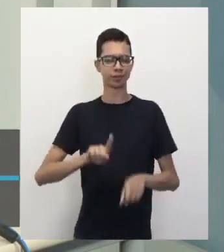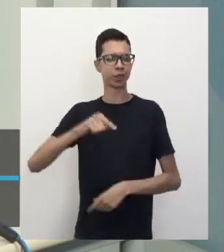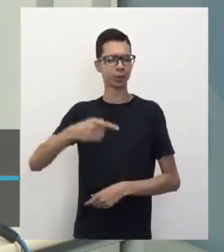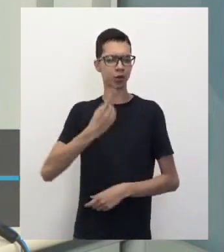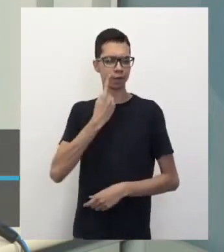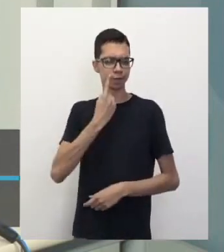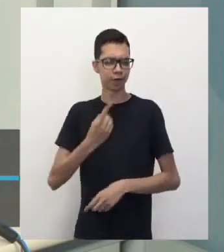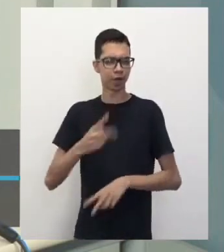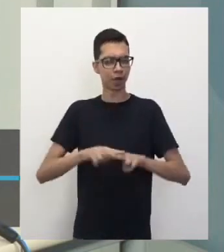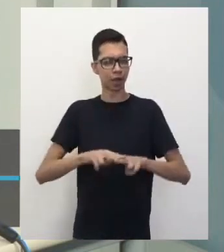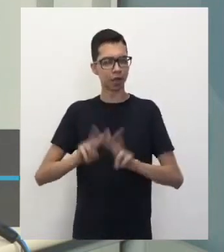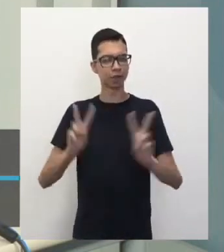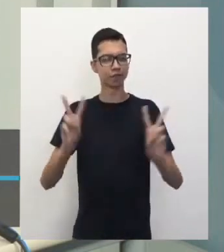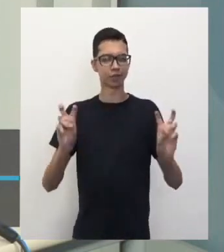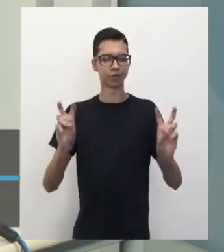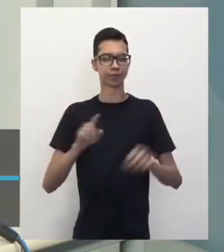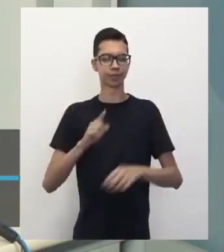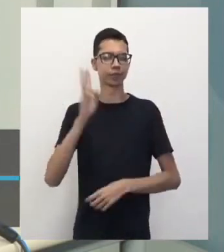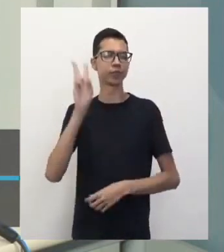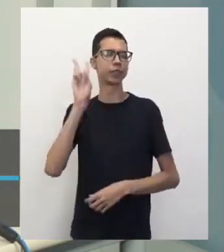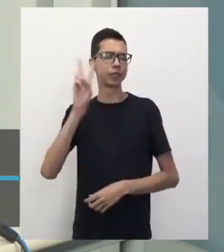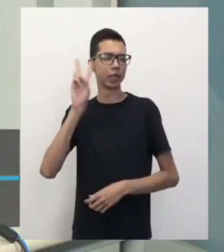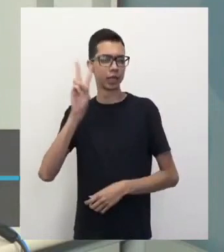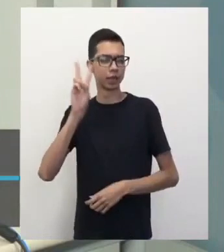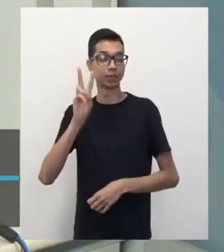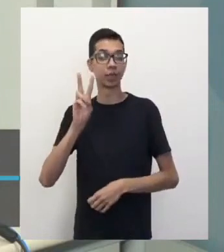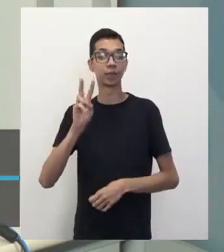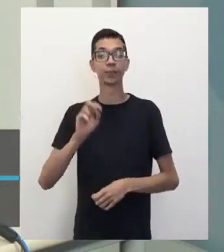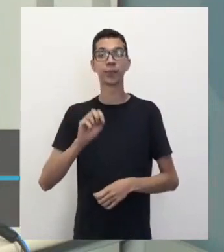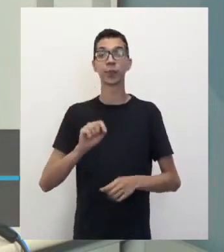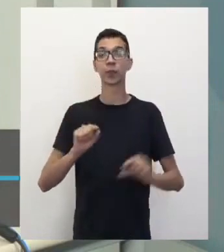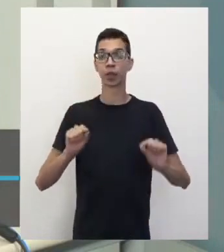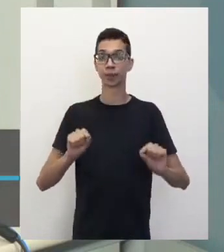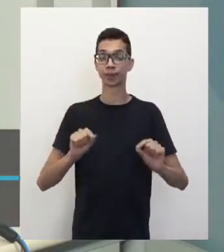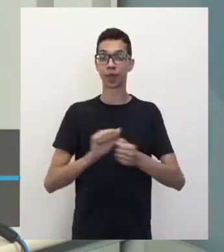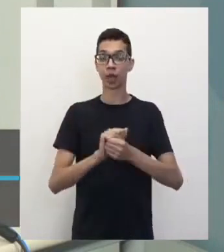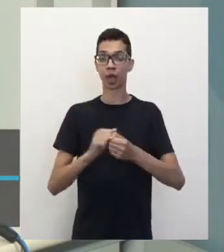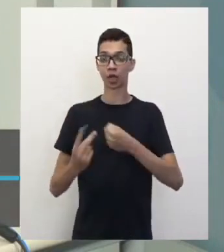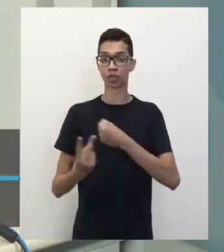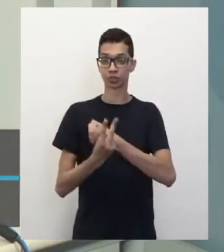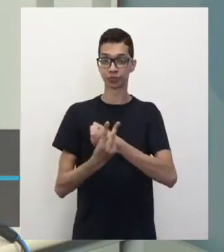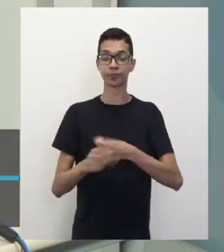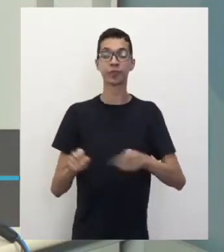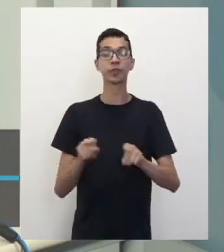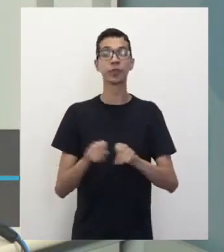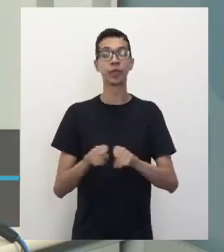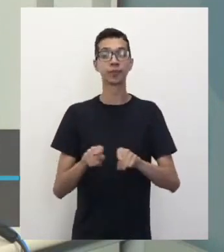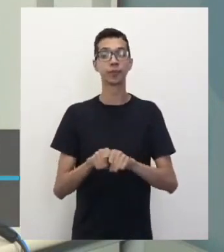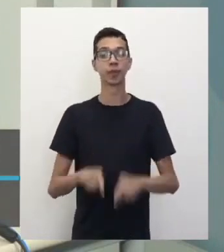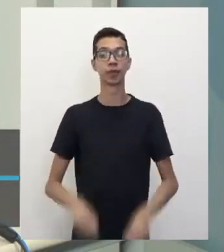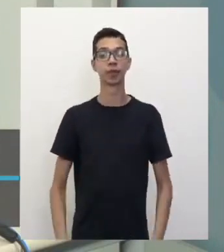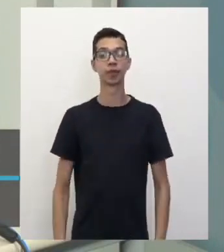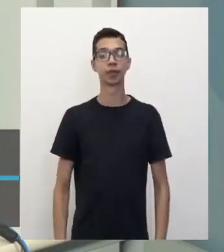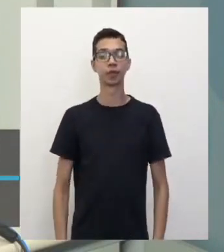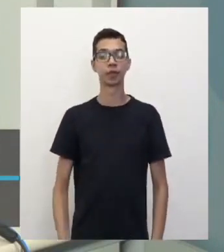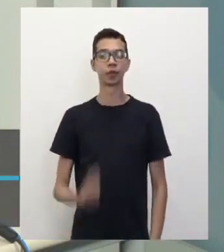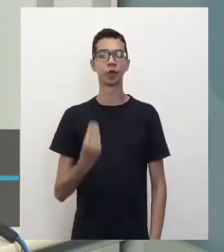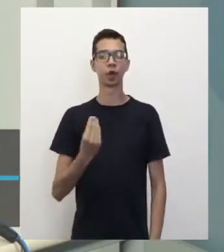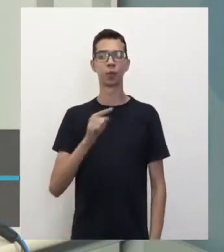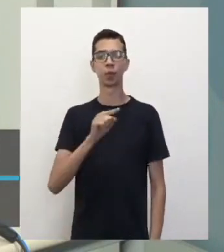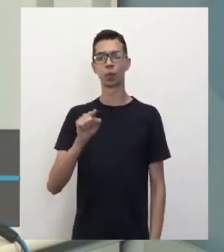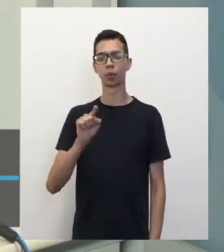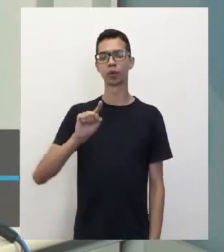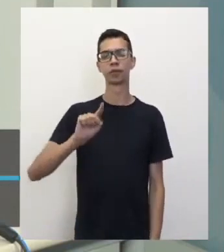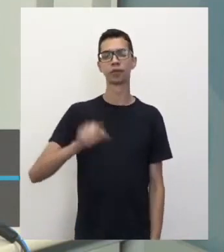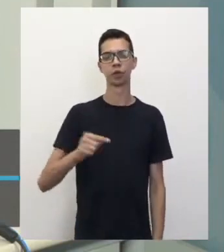revisão das coordenadas, lembrar um pouquinho do advérbio, lembrar um pouco também dos sinais de pontuações, dos que